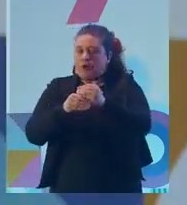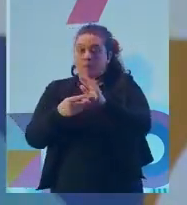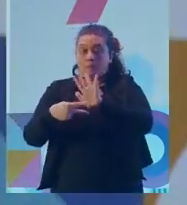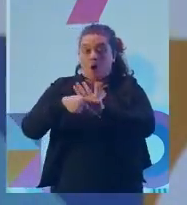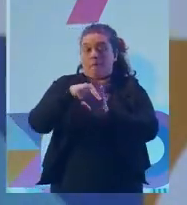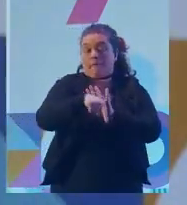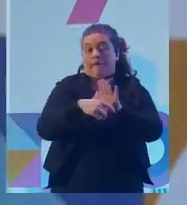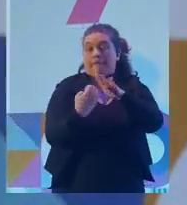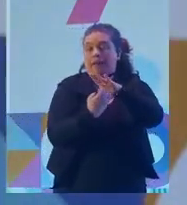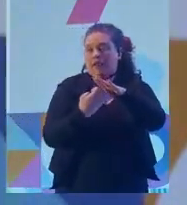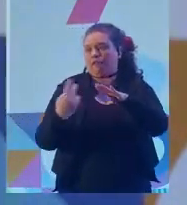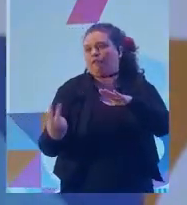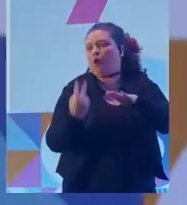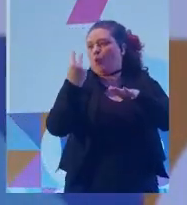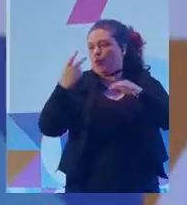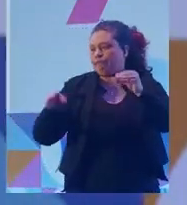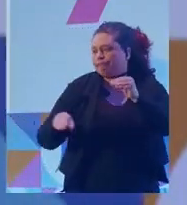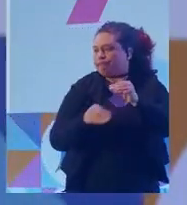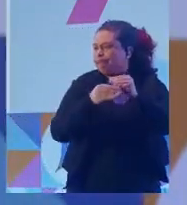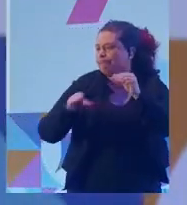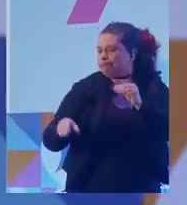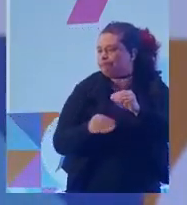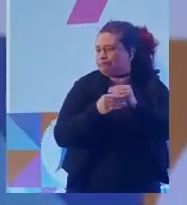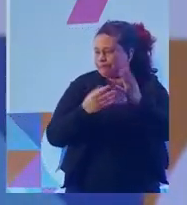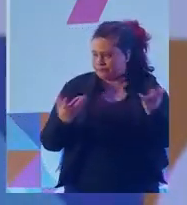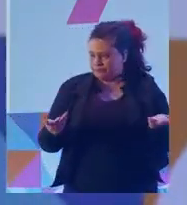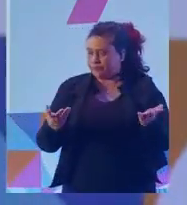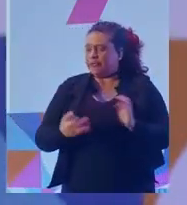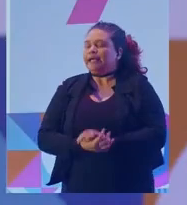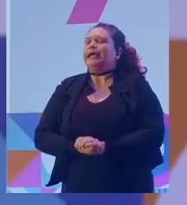organização. E eu gosto de falar dessa